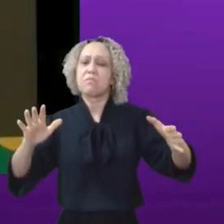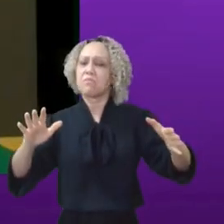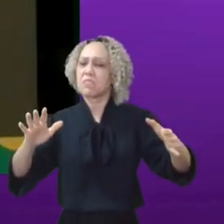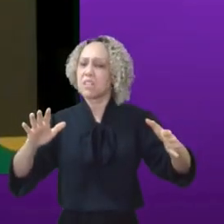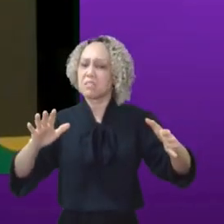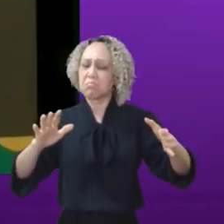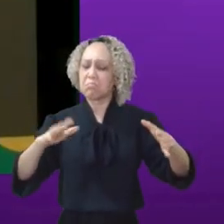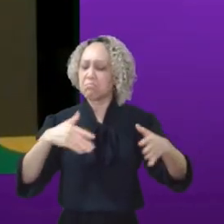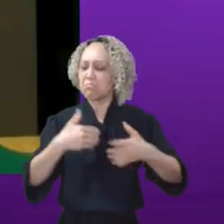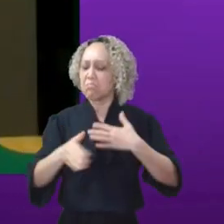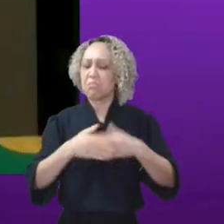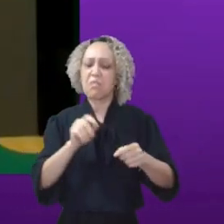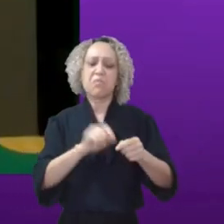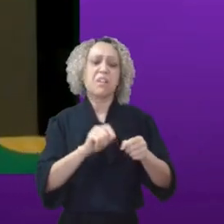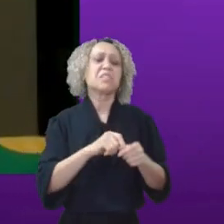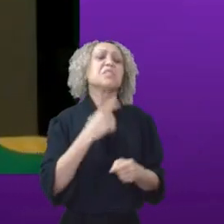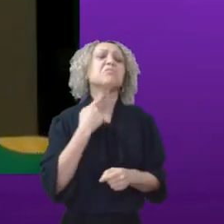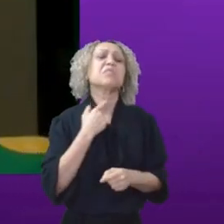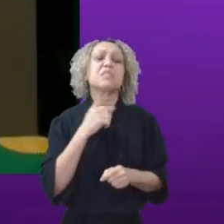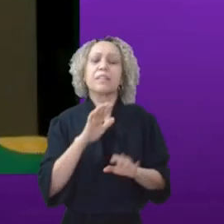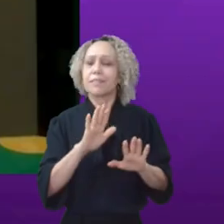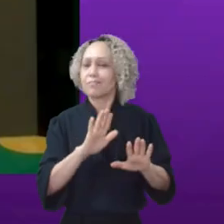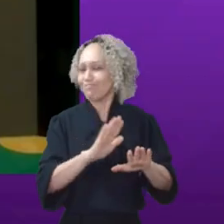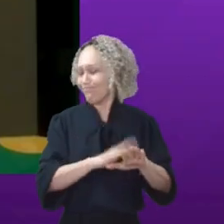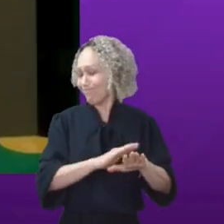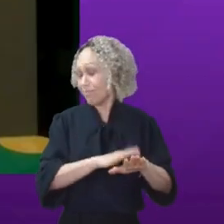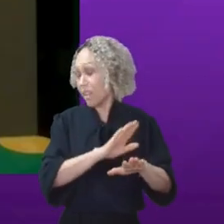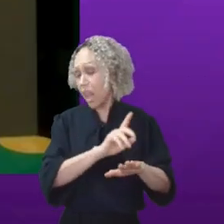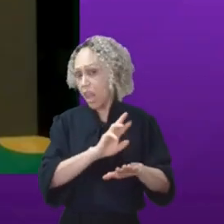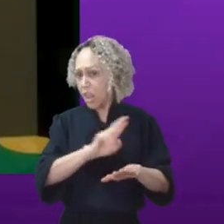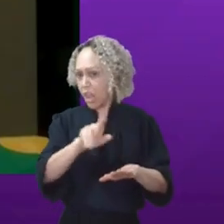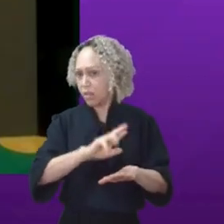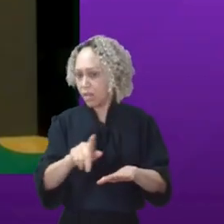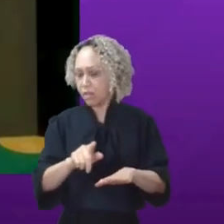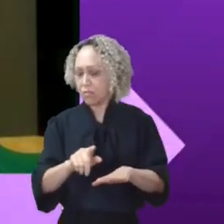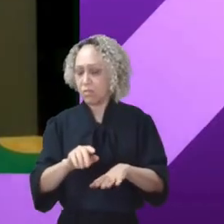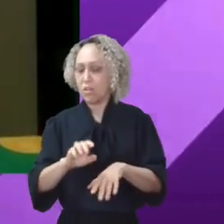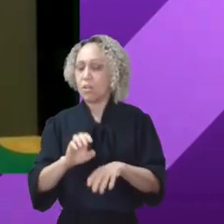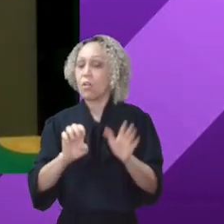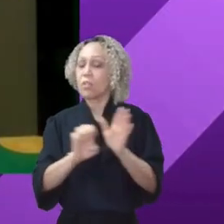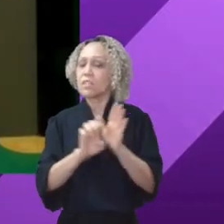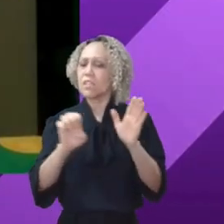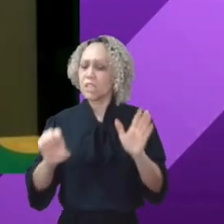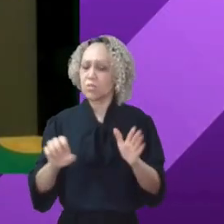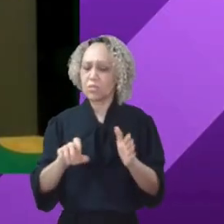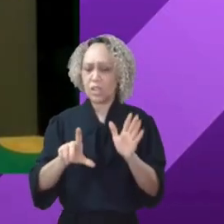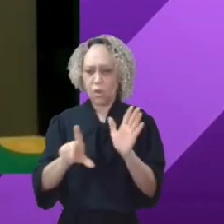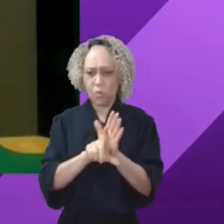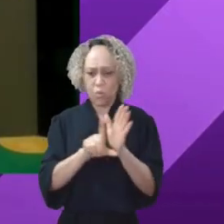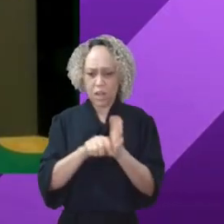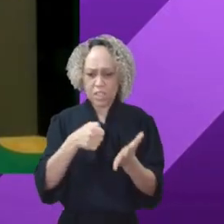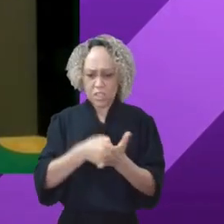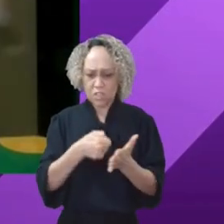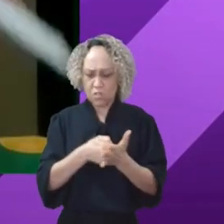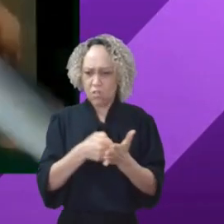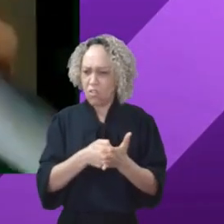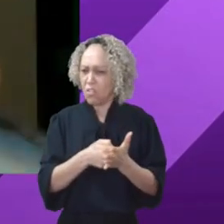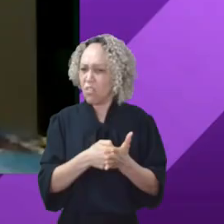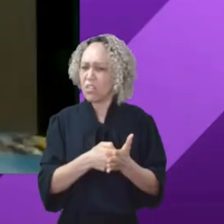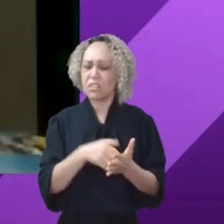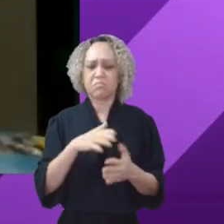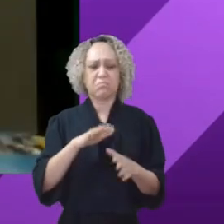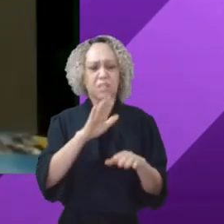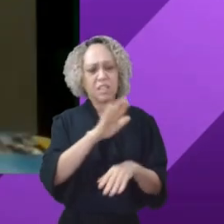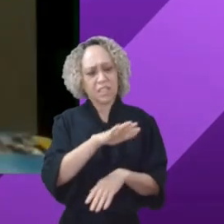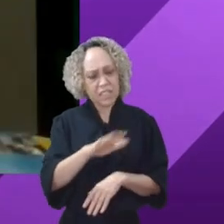uma lei bastante rigorosa, em todos os aspectos da vida desta criança e adolescente, daquilo que